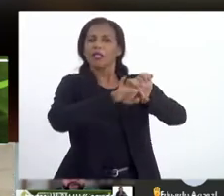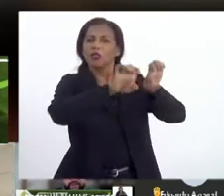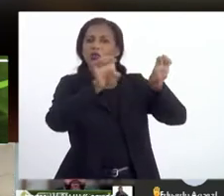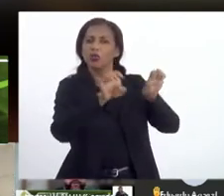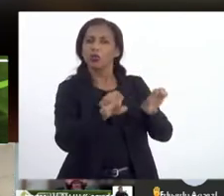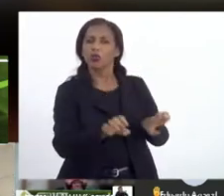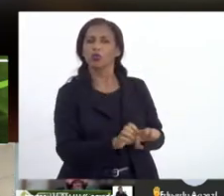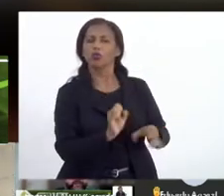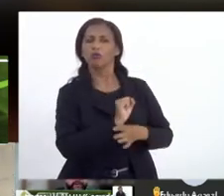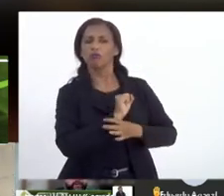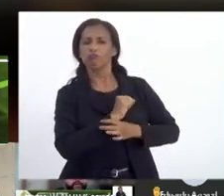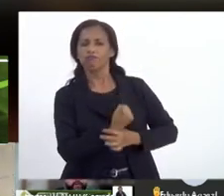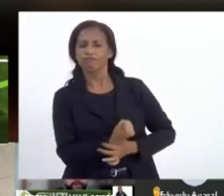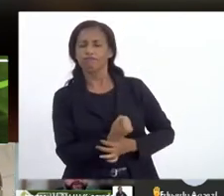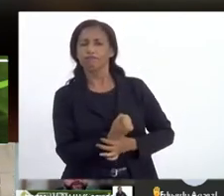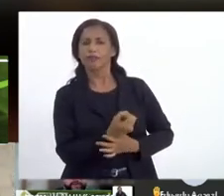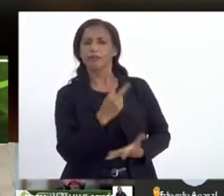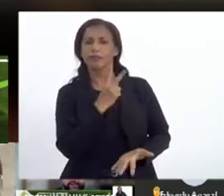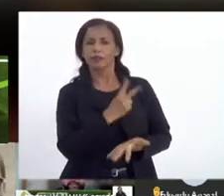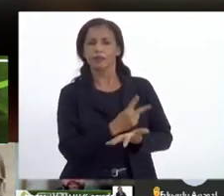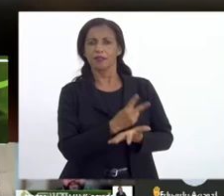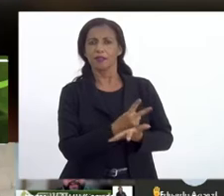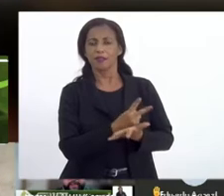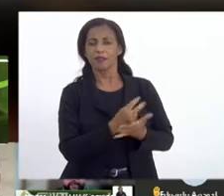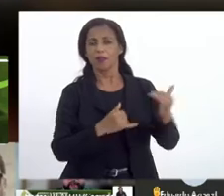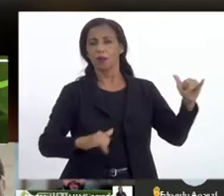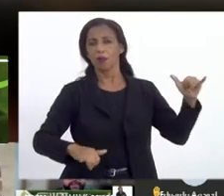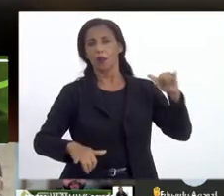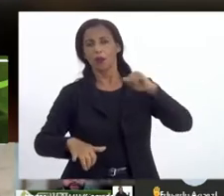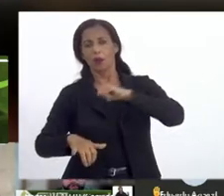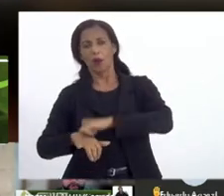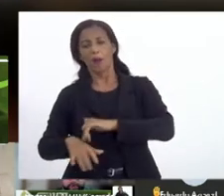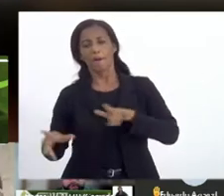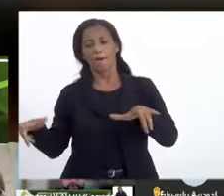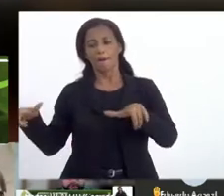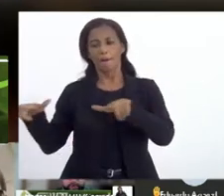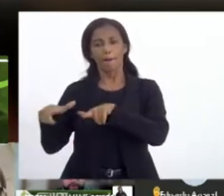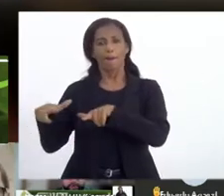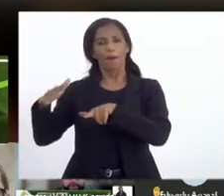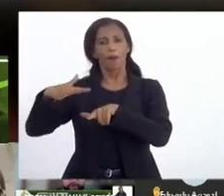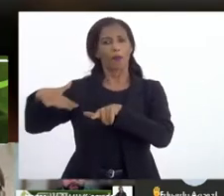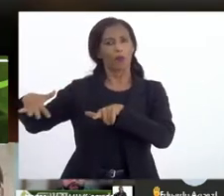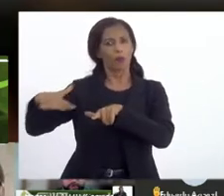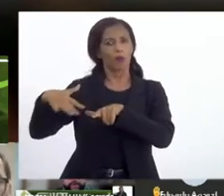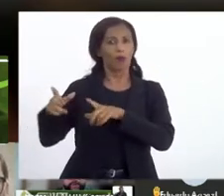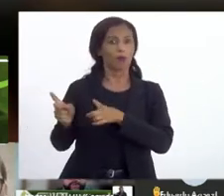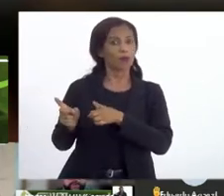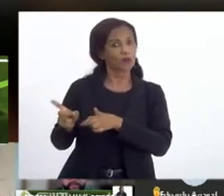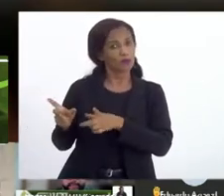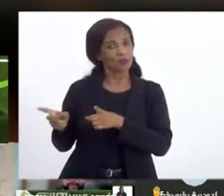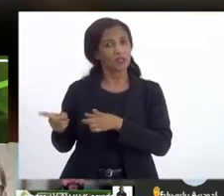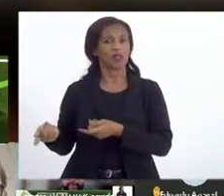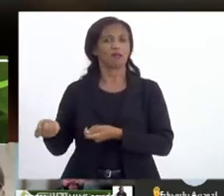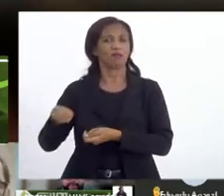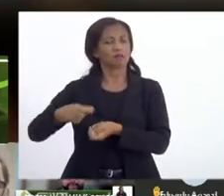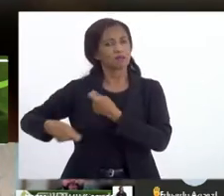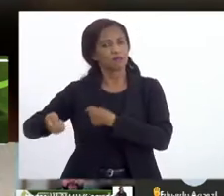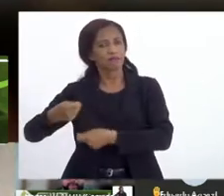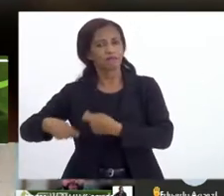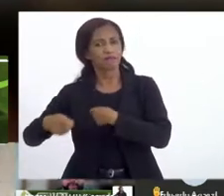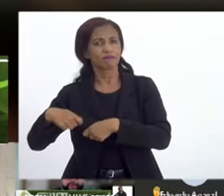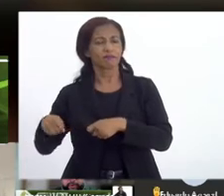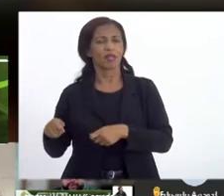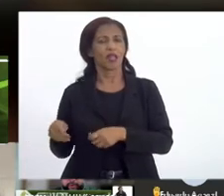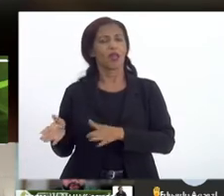infraestrutura, segurança e constância nas rotas aéreas para a nossa região, para que possam vender e comercializar